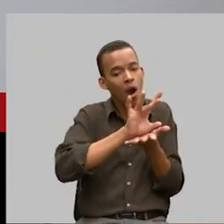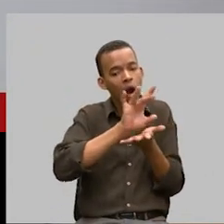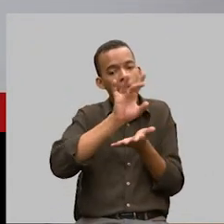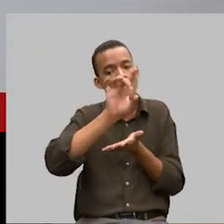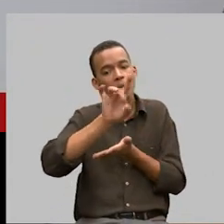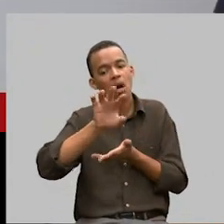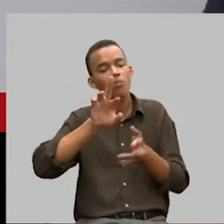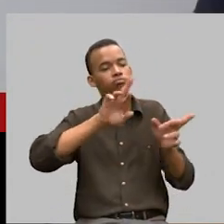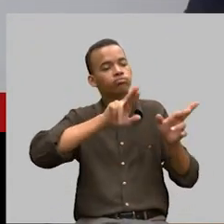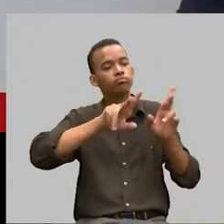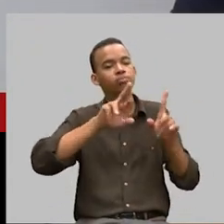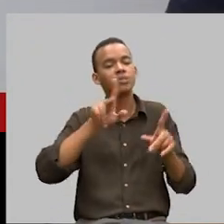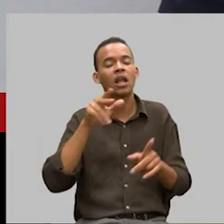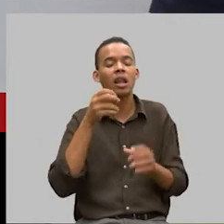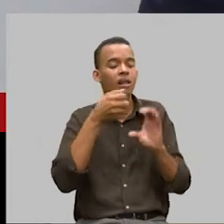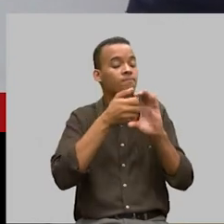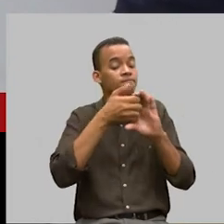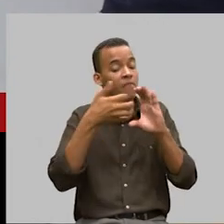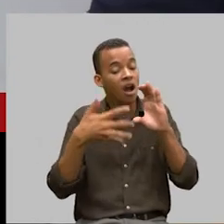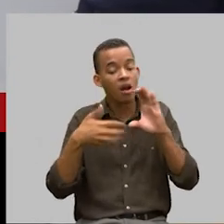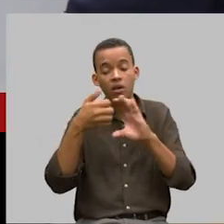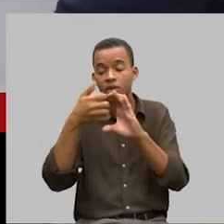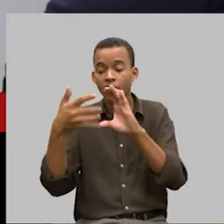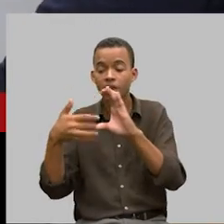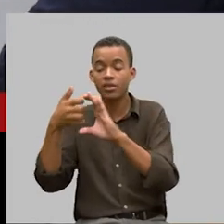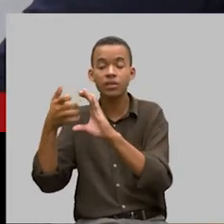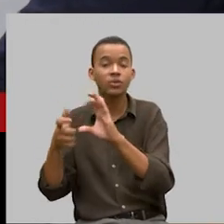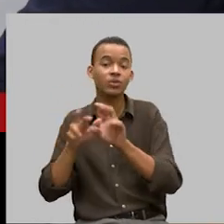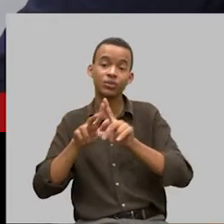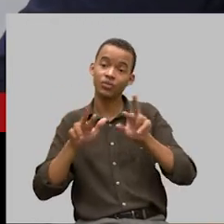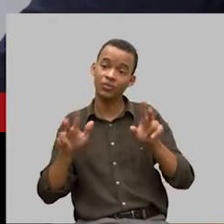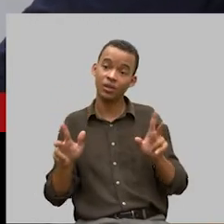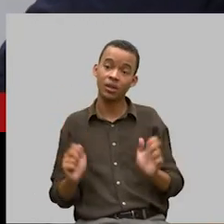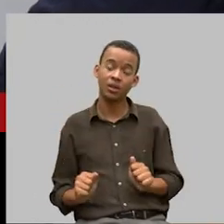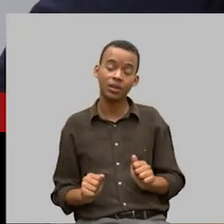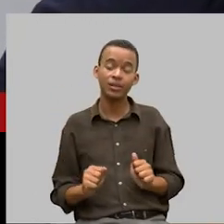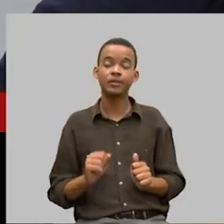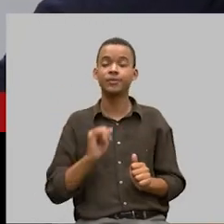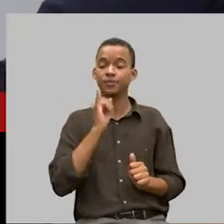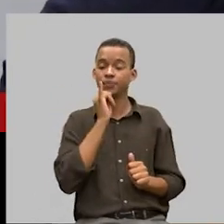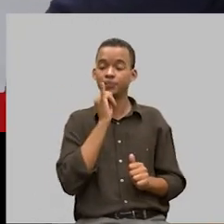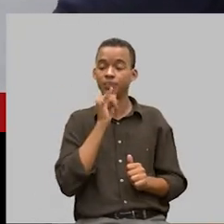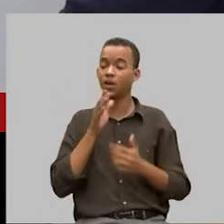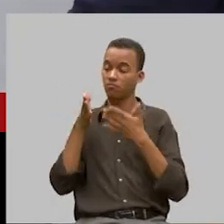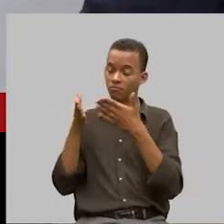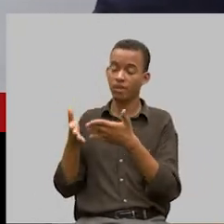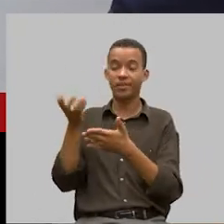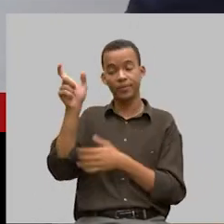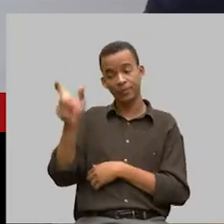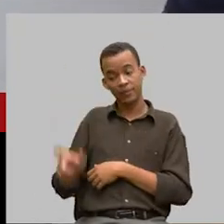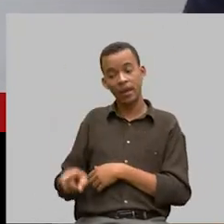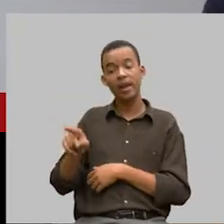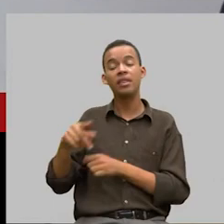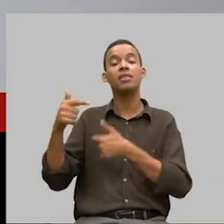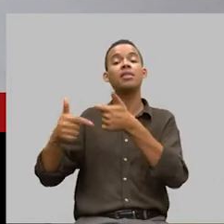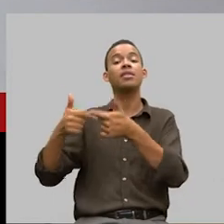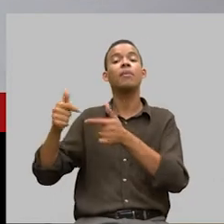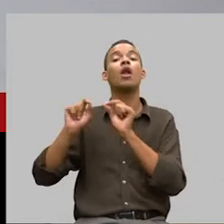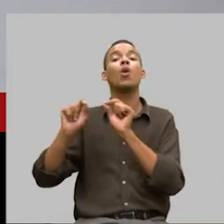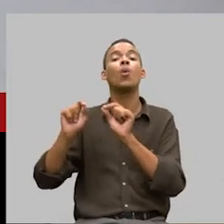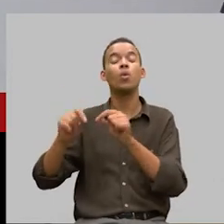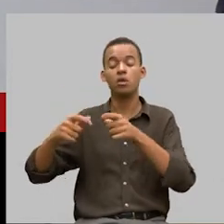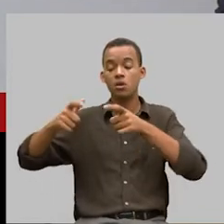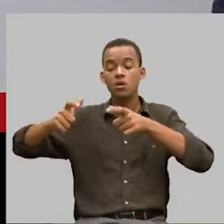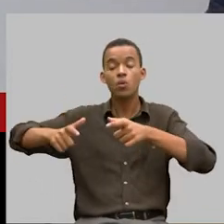pensar cada sujeito que tá sendo formado eu preciso pensar esse sujeito é para trabalhar com qual